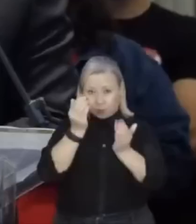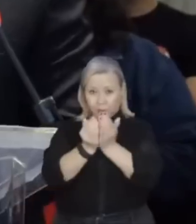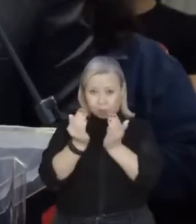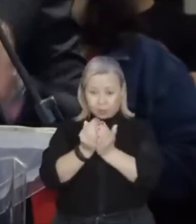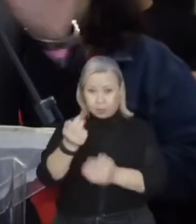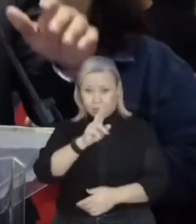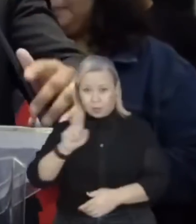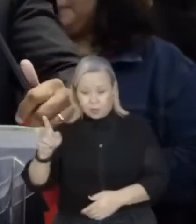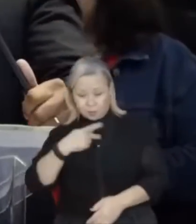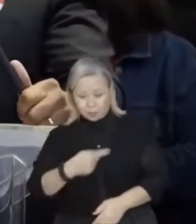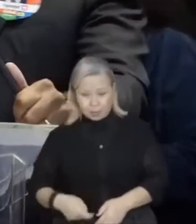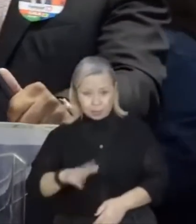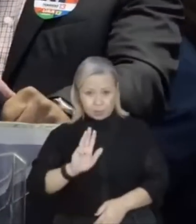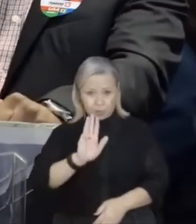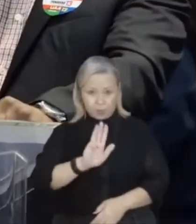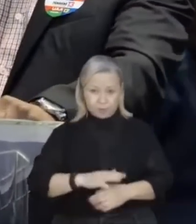Lula.